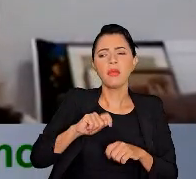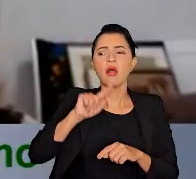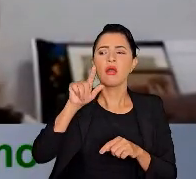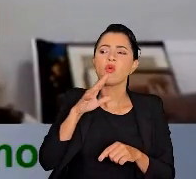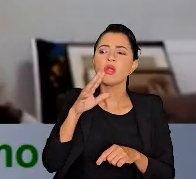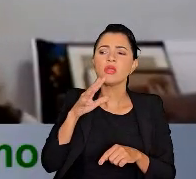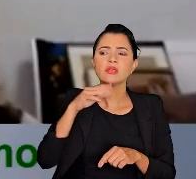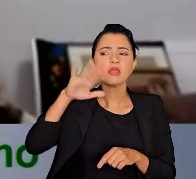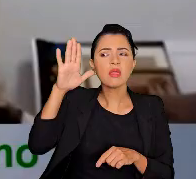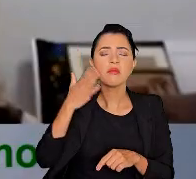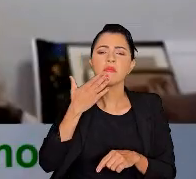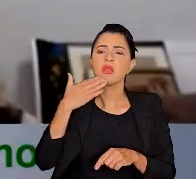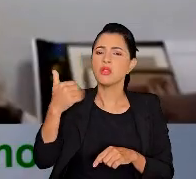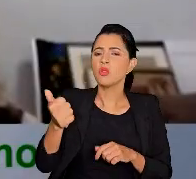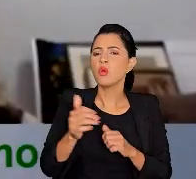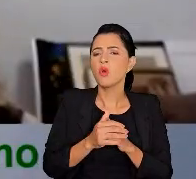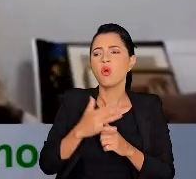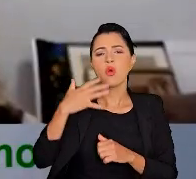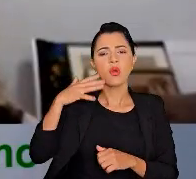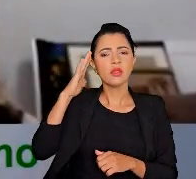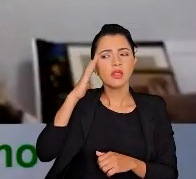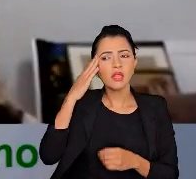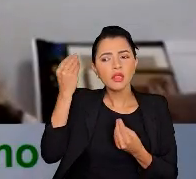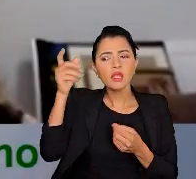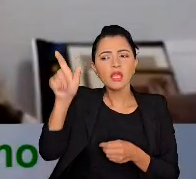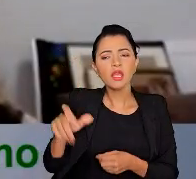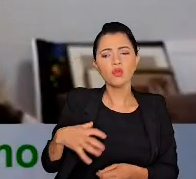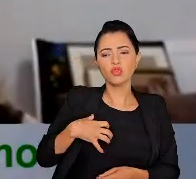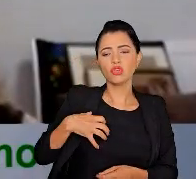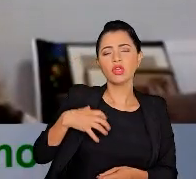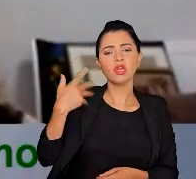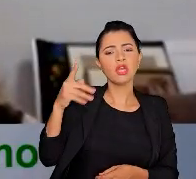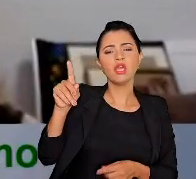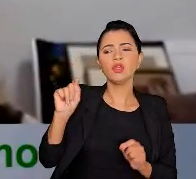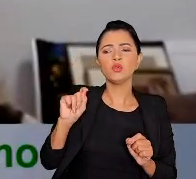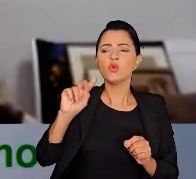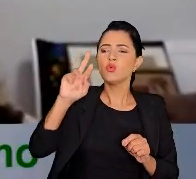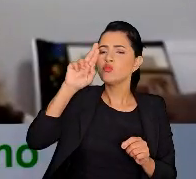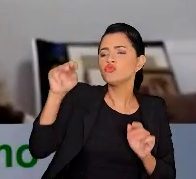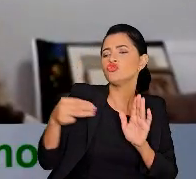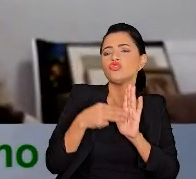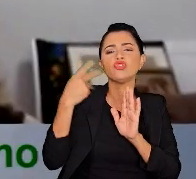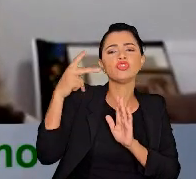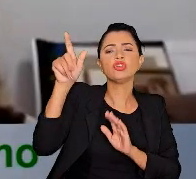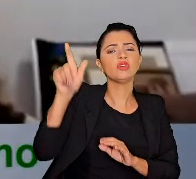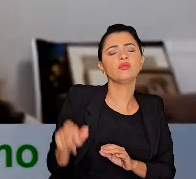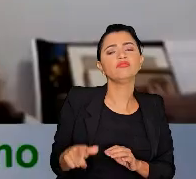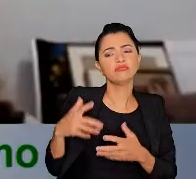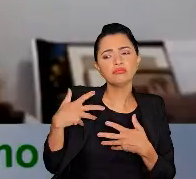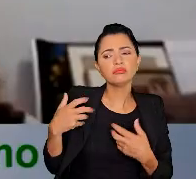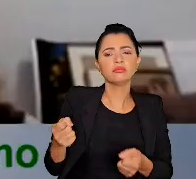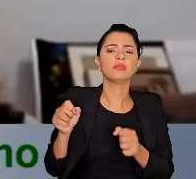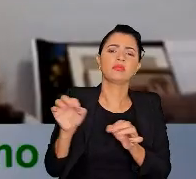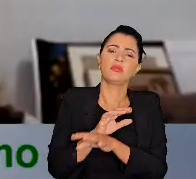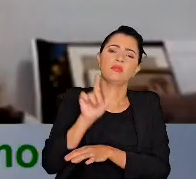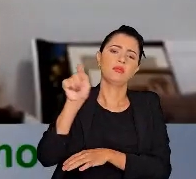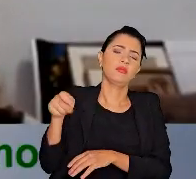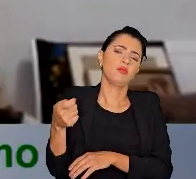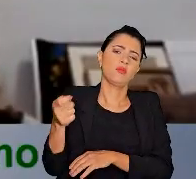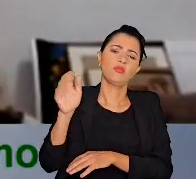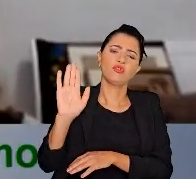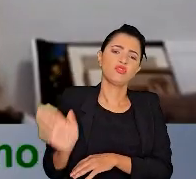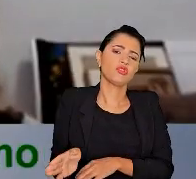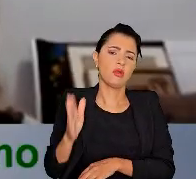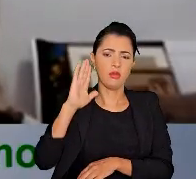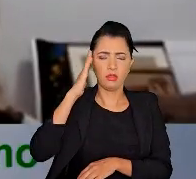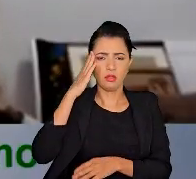de entender o seu modo de ser, as suas razões, e de aceitá-lo exatamente como ele é, e de